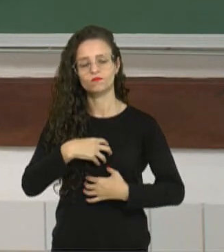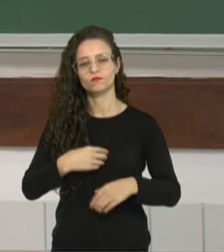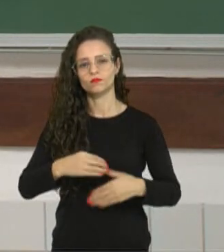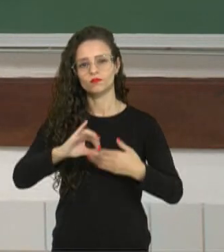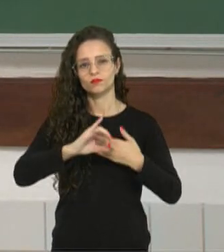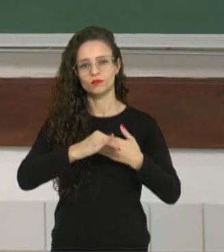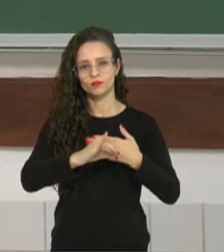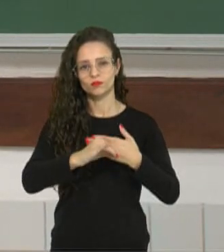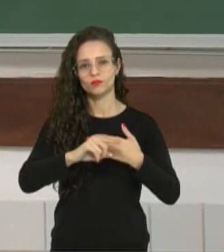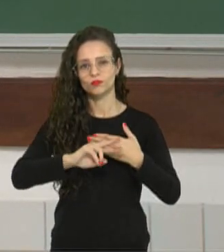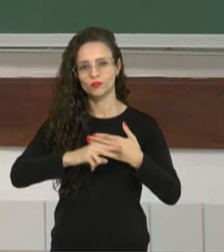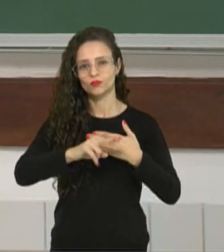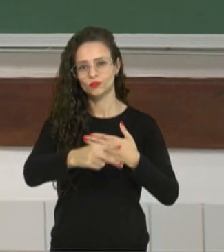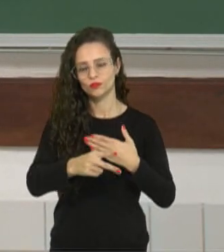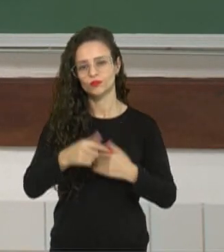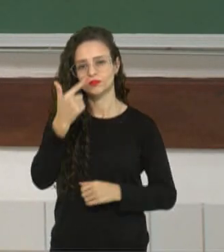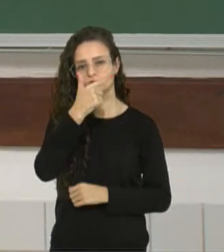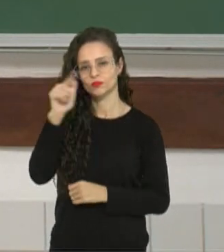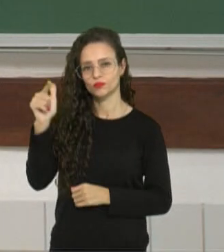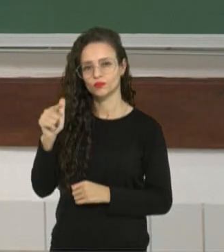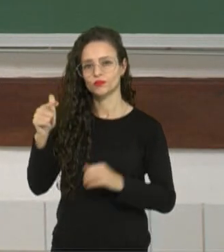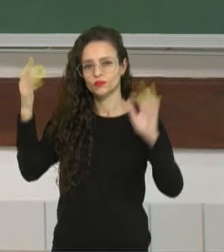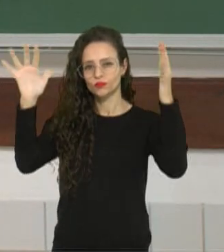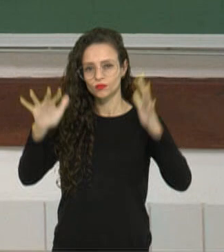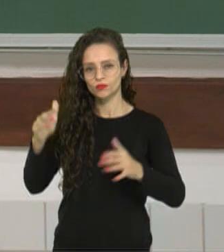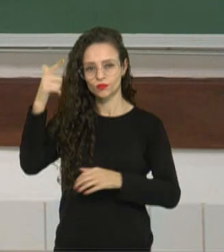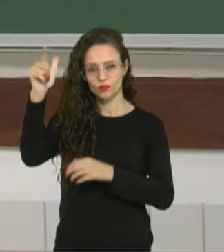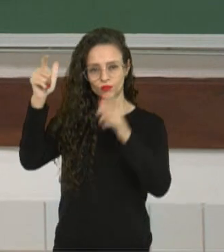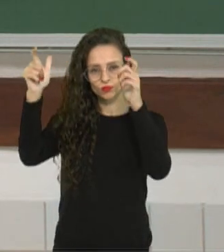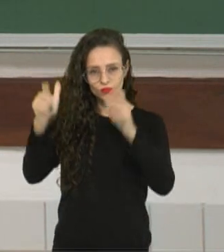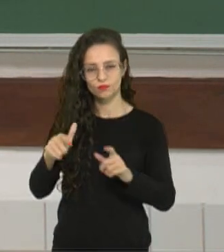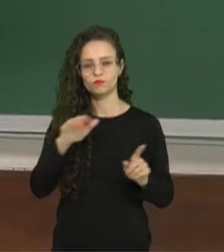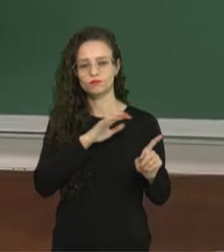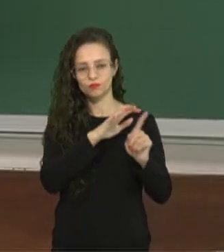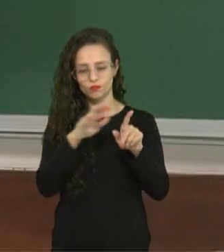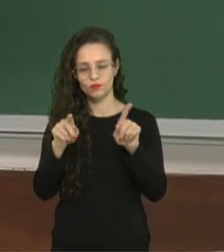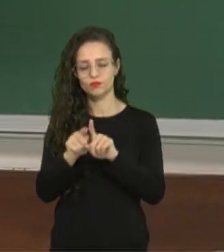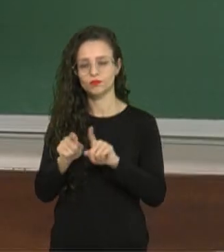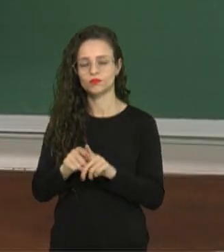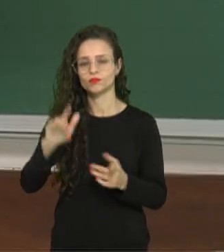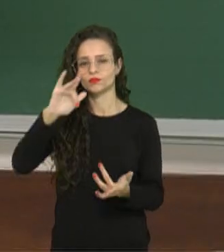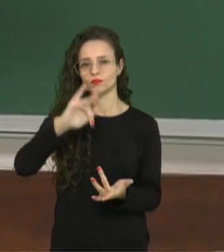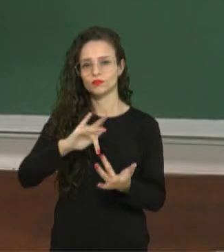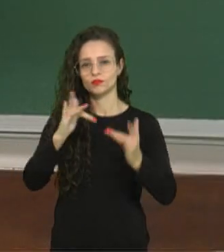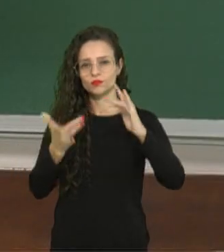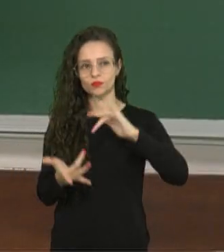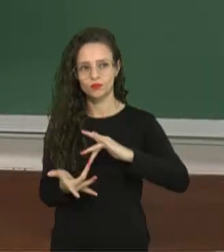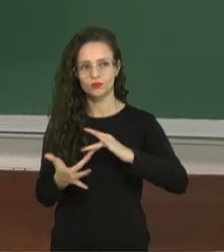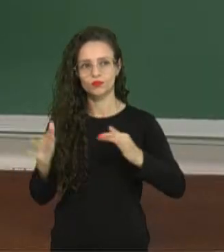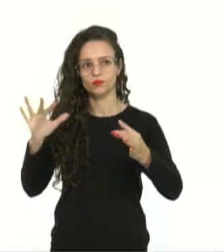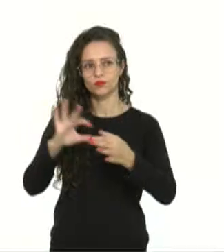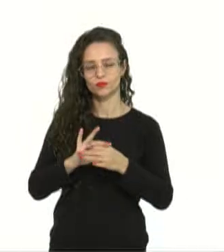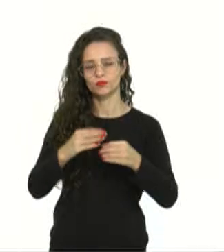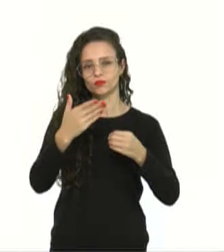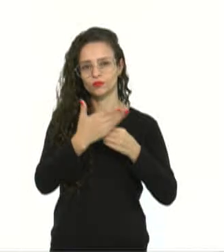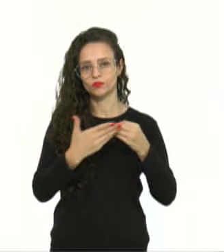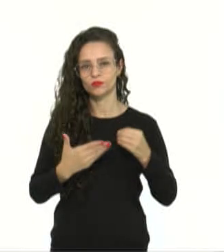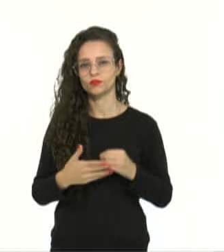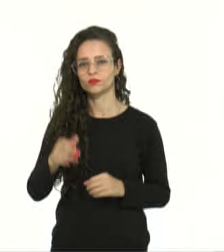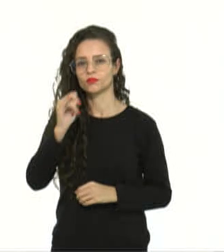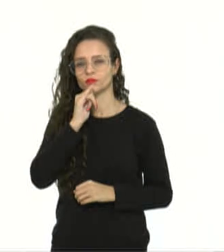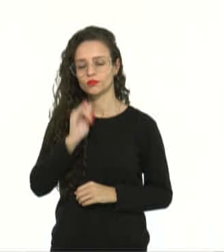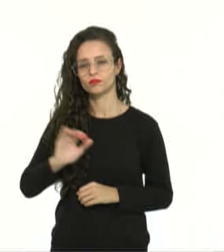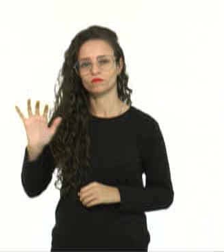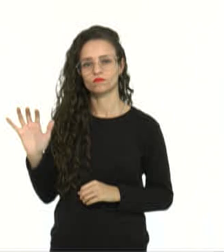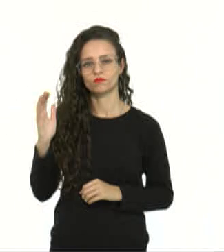das crises que acontecem em outros lugares. Então, globalização e Estado, olha lá. No caso do atentado de